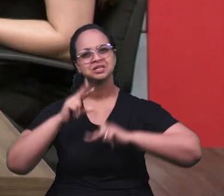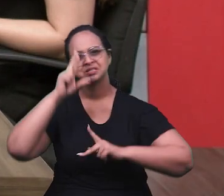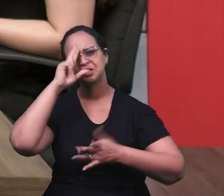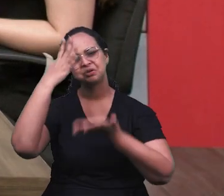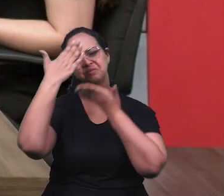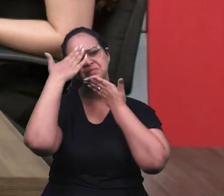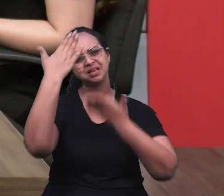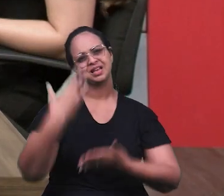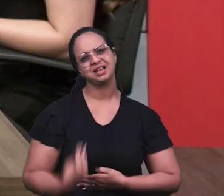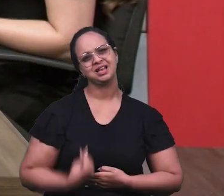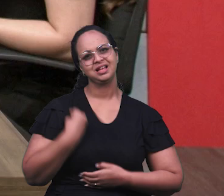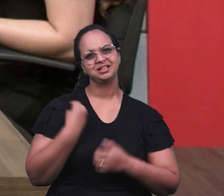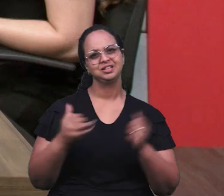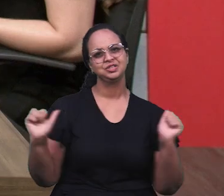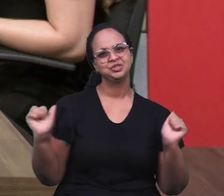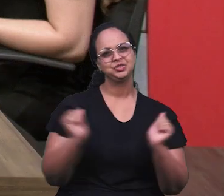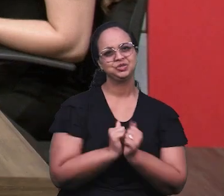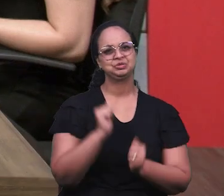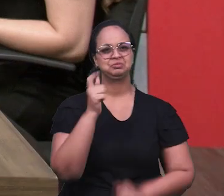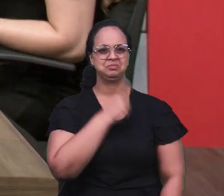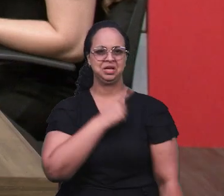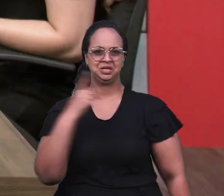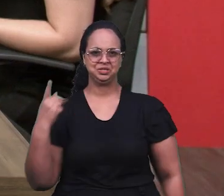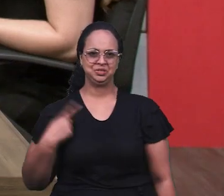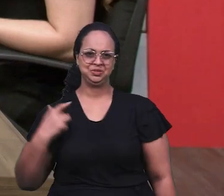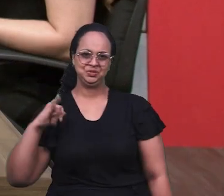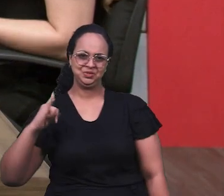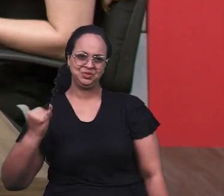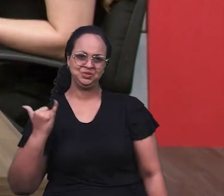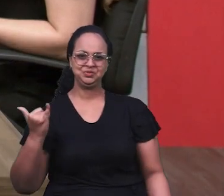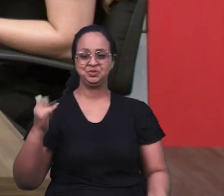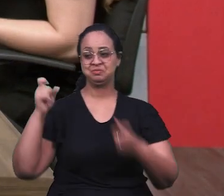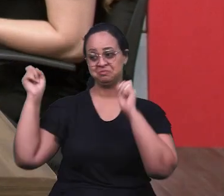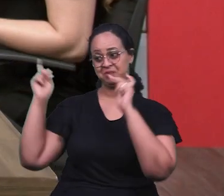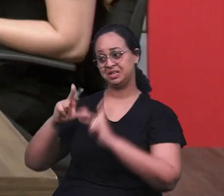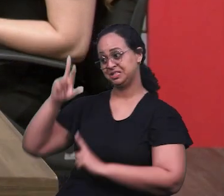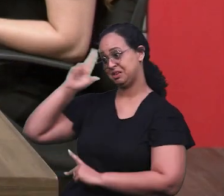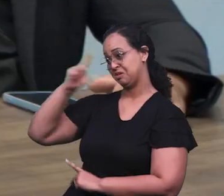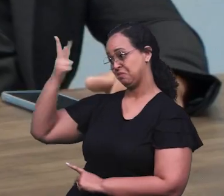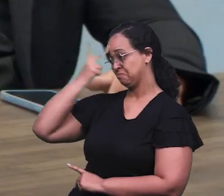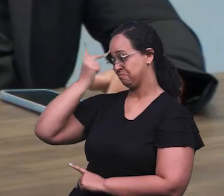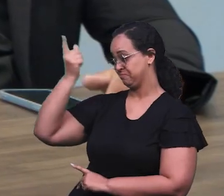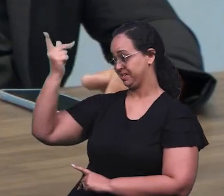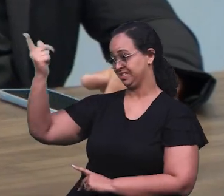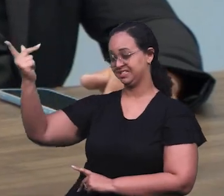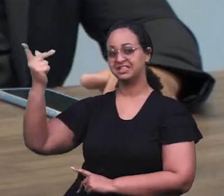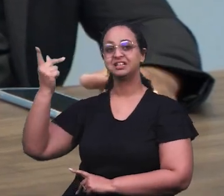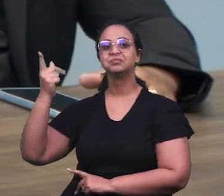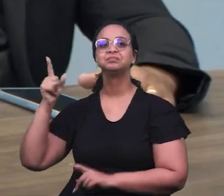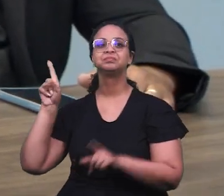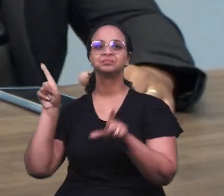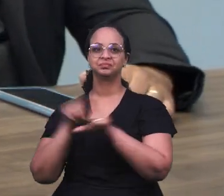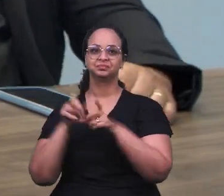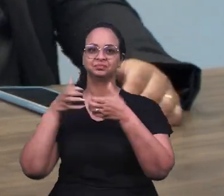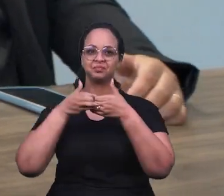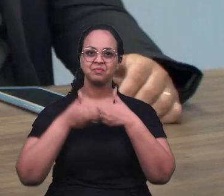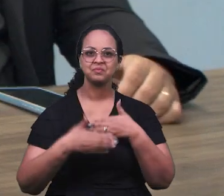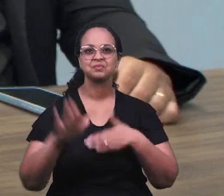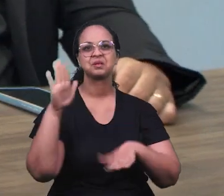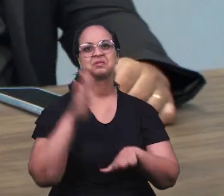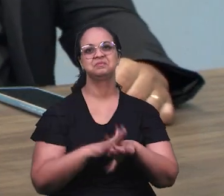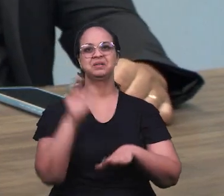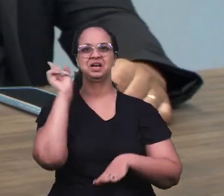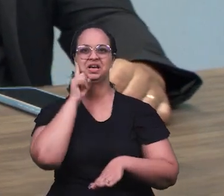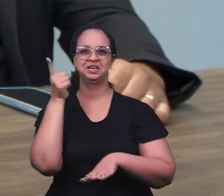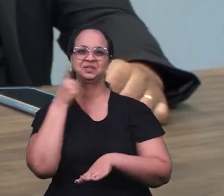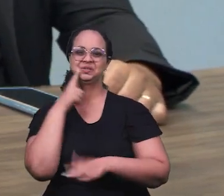aqui conosco. Pai do Senhor, pastor. Paz do Senhor, Priscila, e que nós possamos, da agora em diante, batizar mais surdos do que já